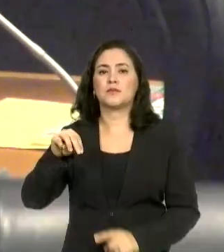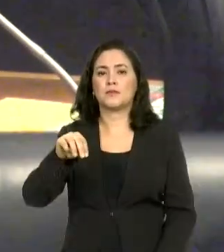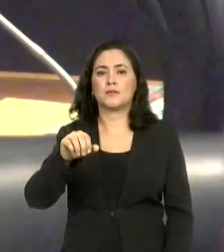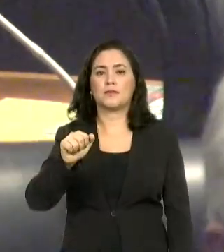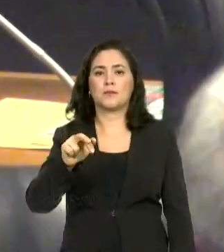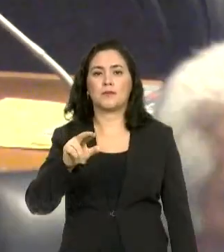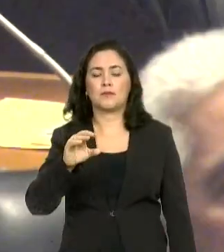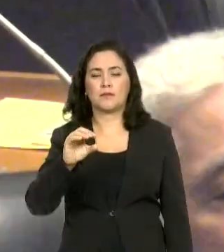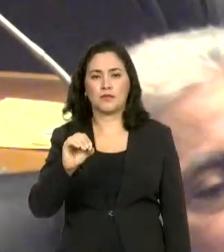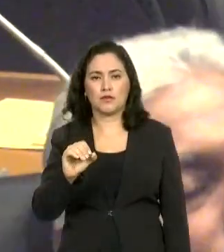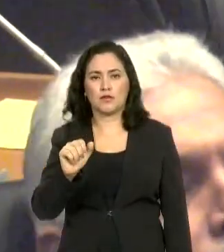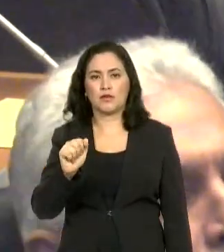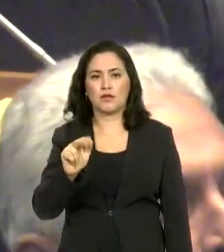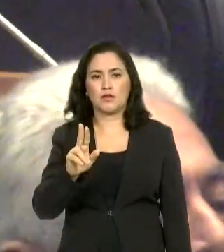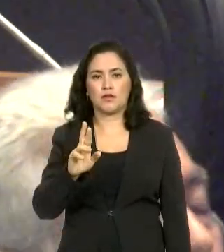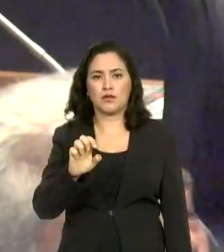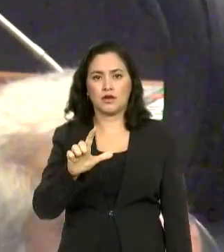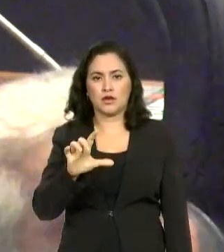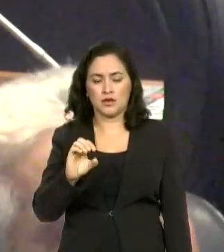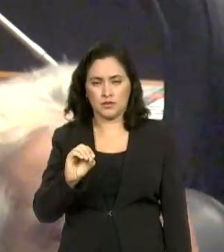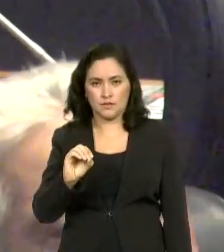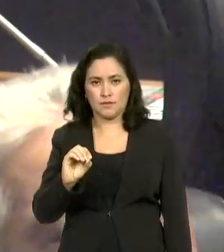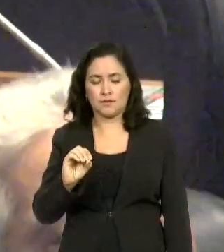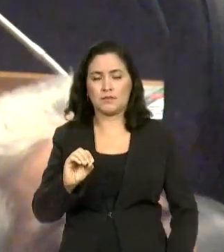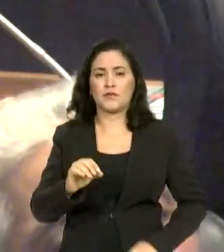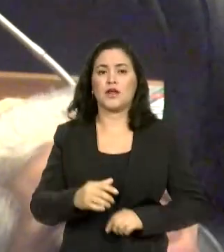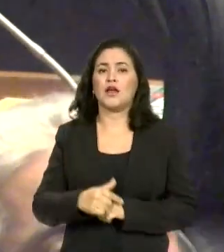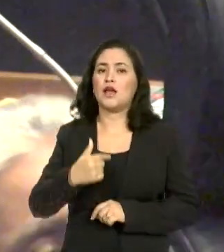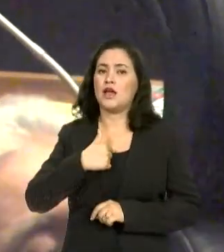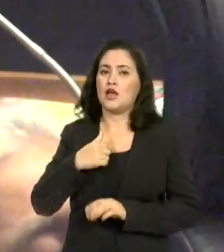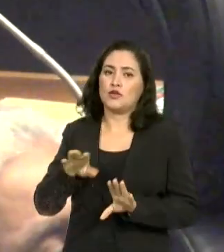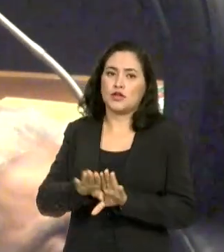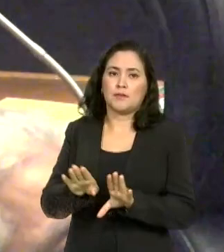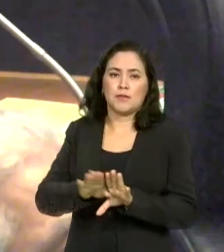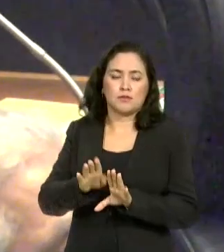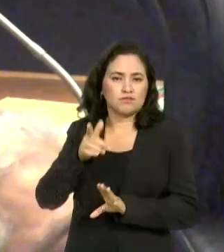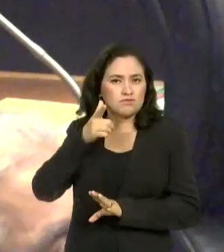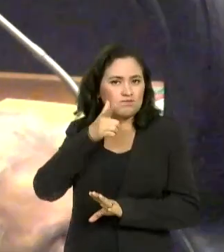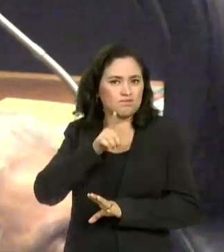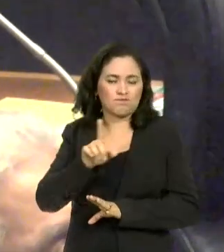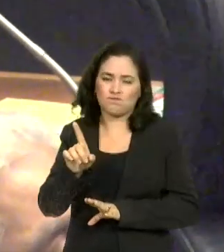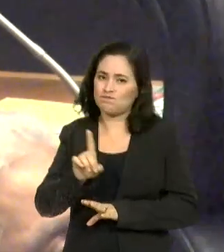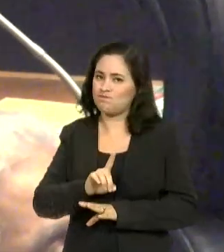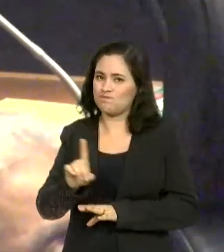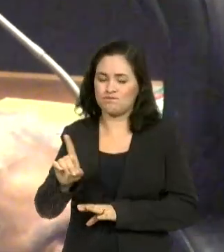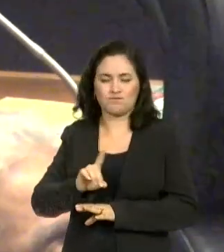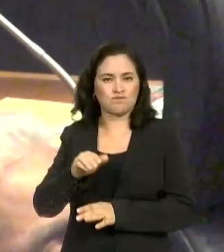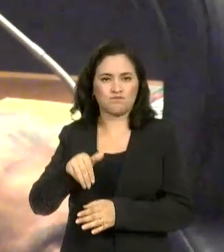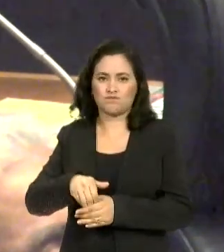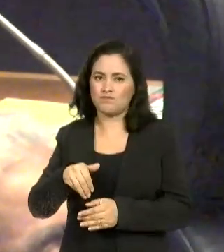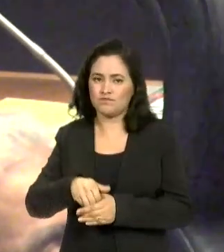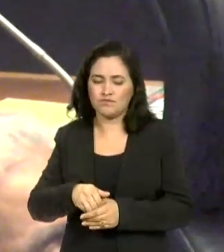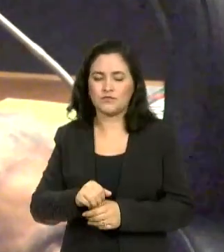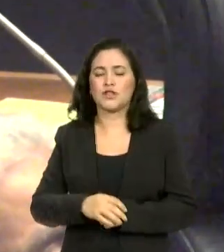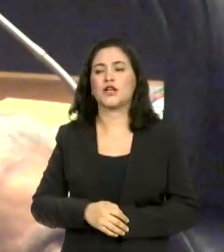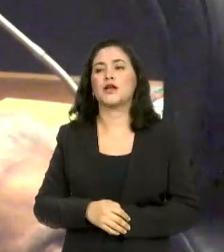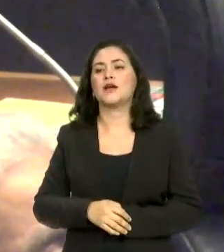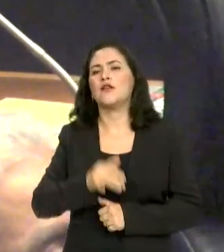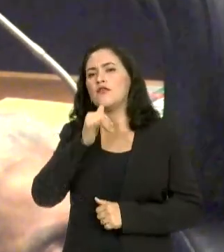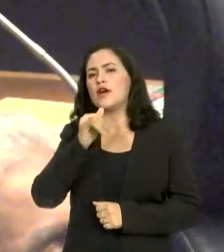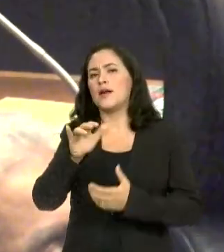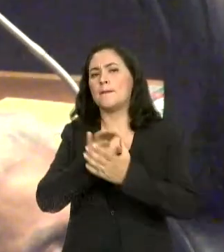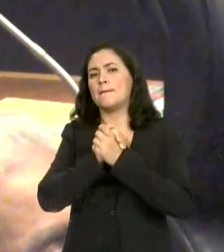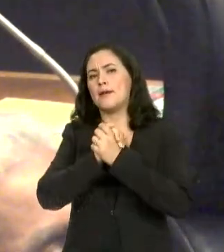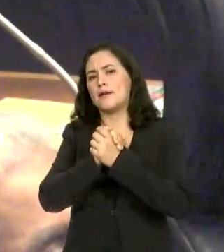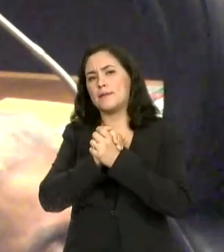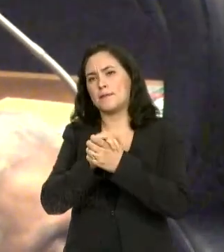deputado, mas quero aqui lhe parabenizar pelo seu trabalho. Aqui as palavras proferidas tanto pelo deputado